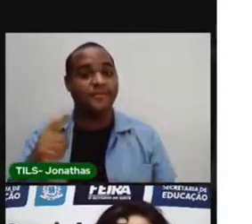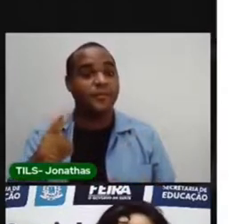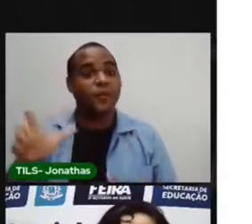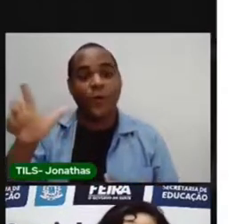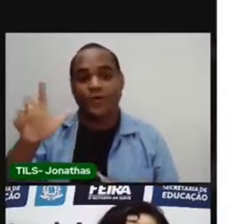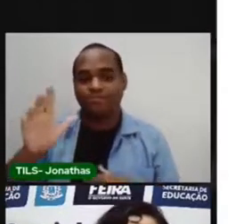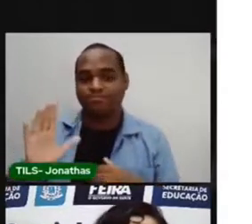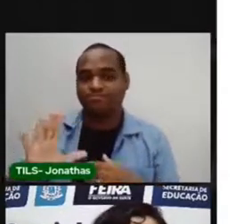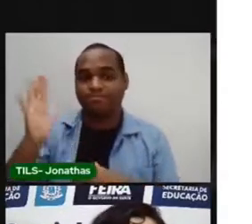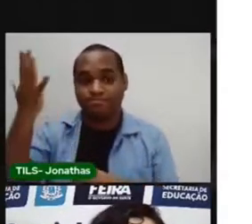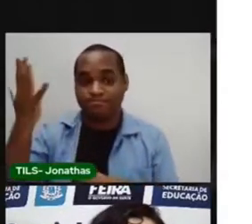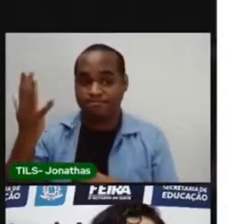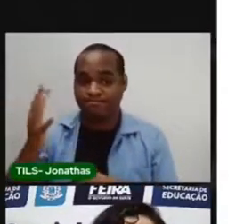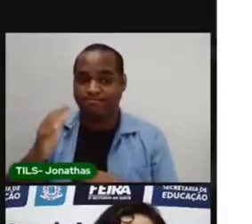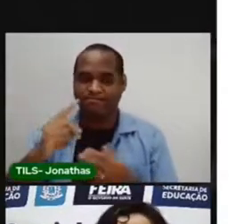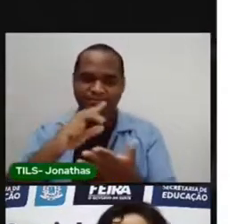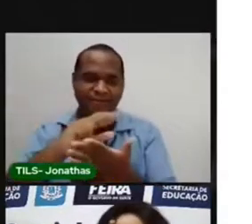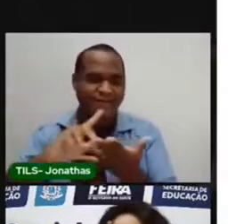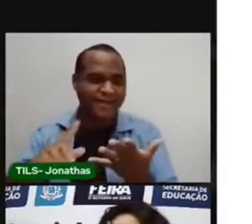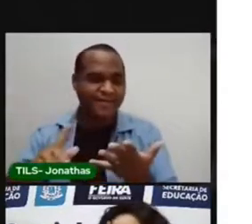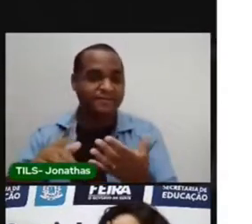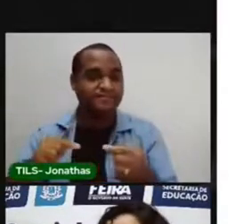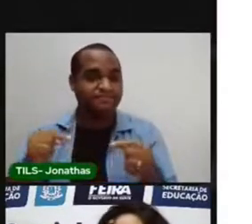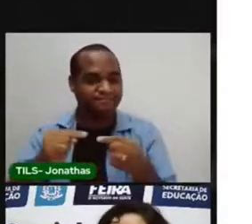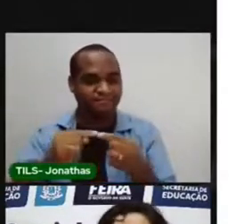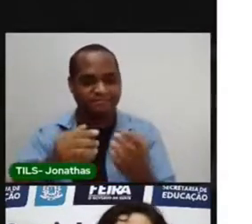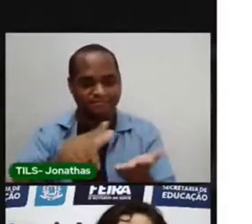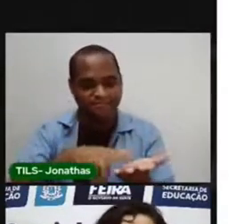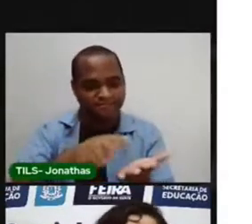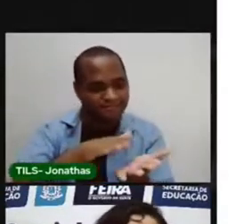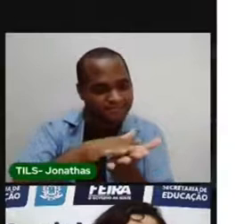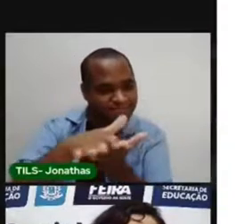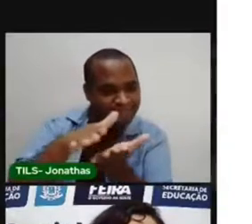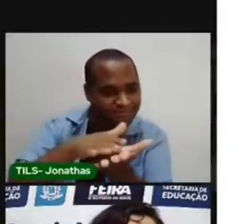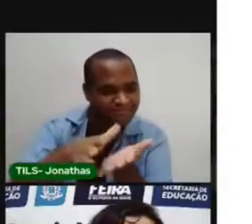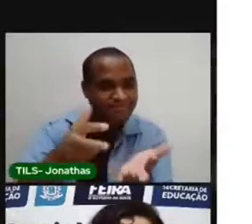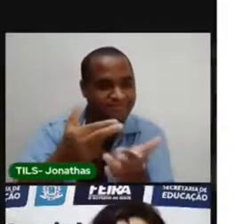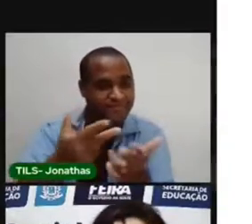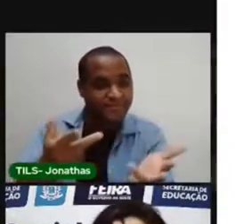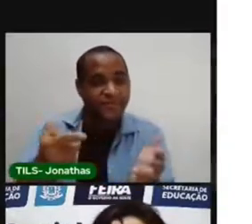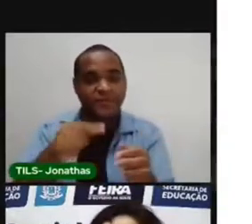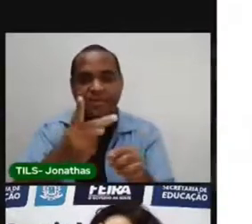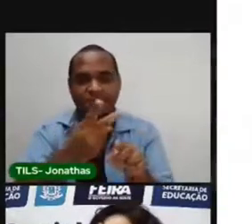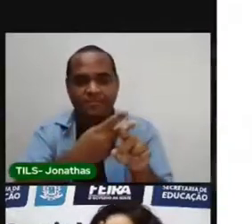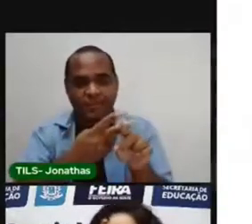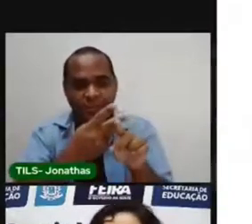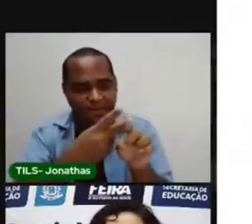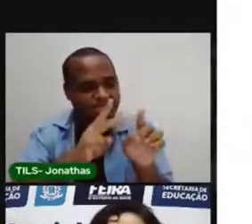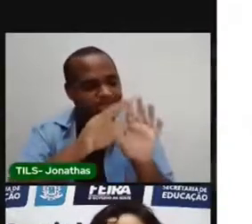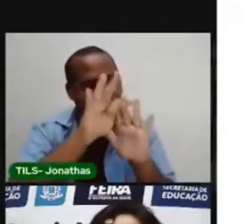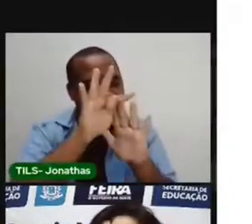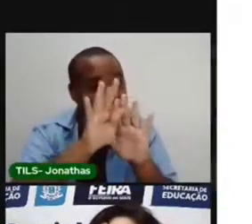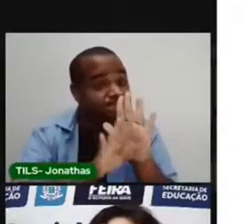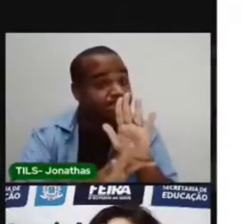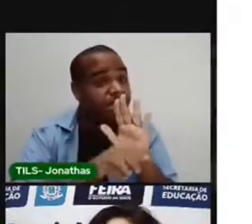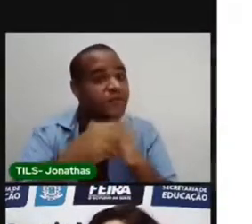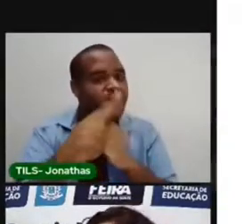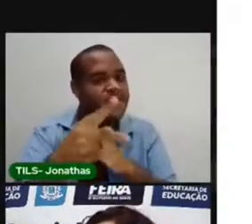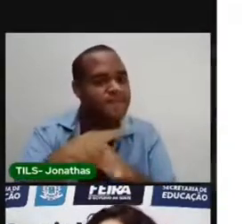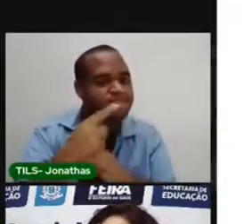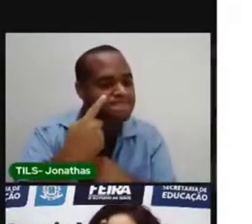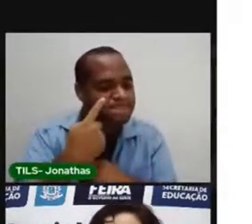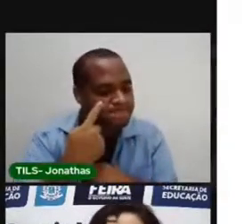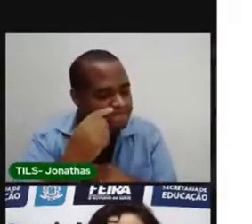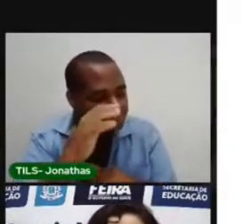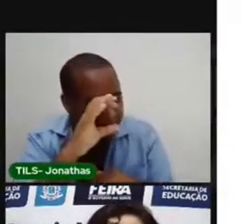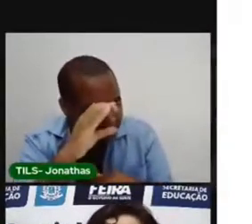Todas as vezes que a sua atividade pedir para você procurar no texto, você vai ser um